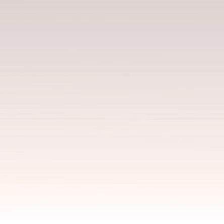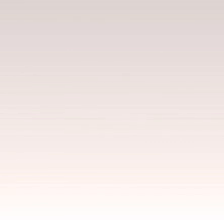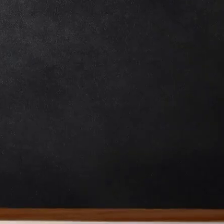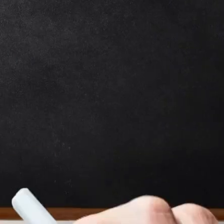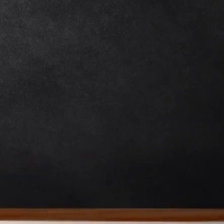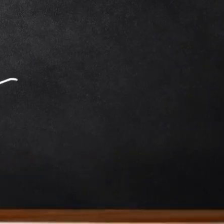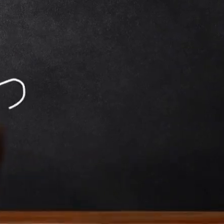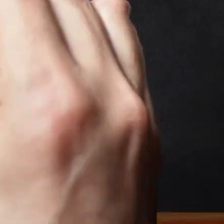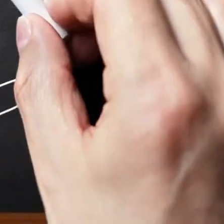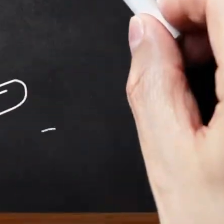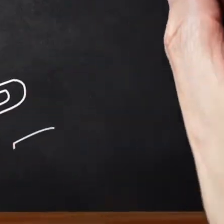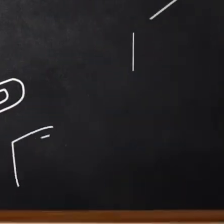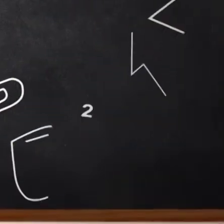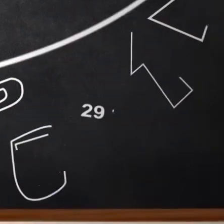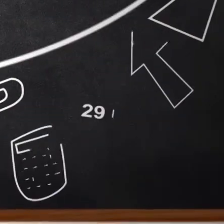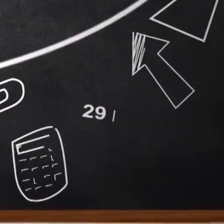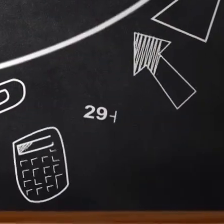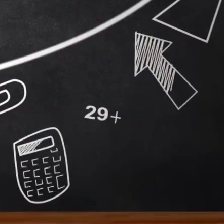e